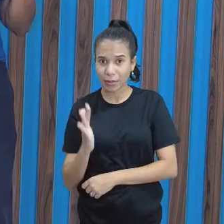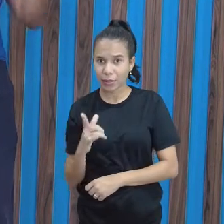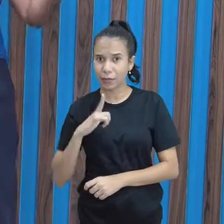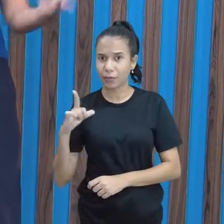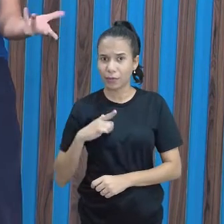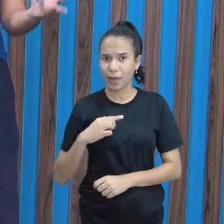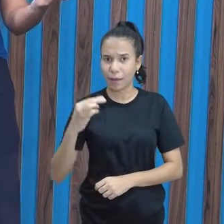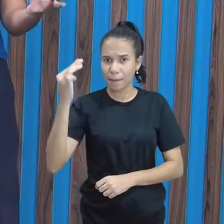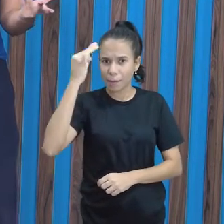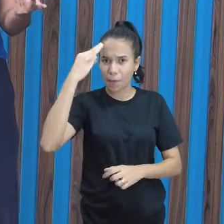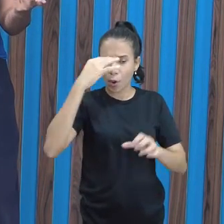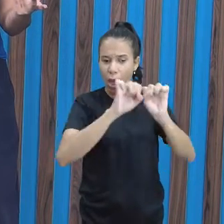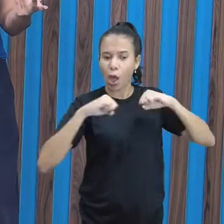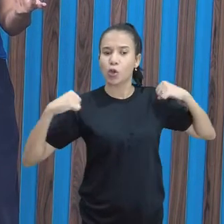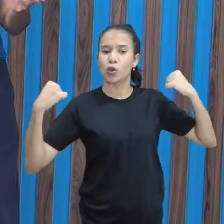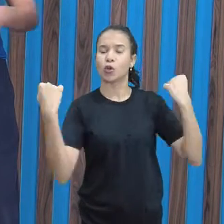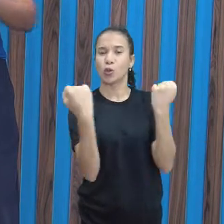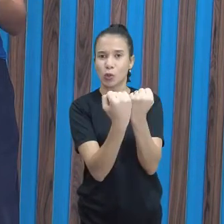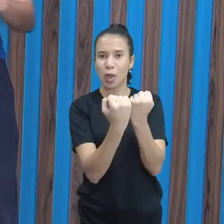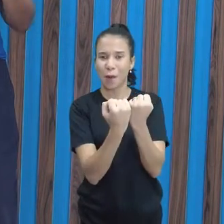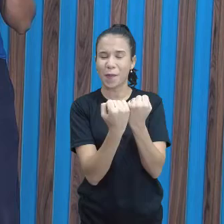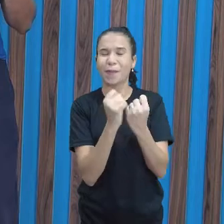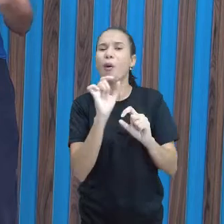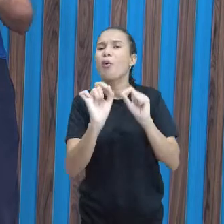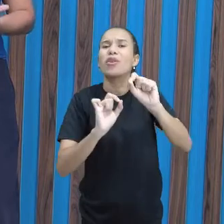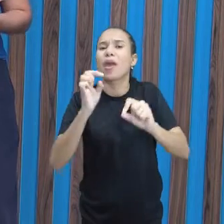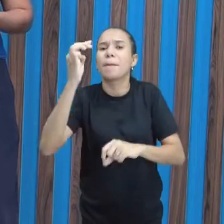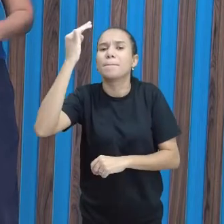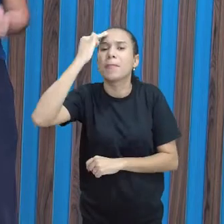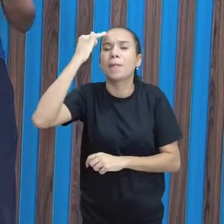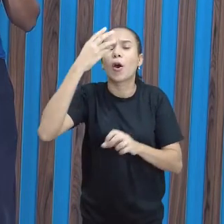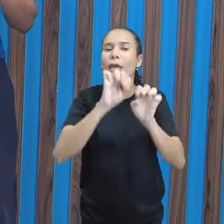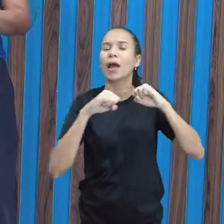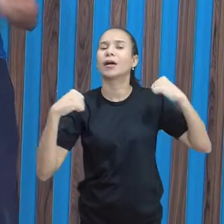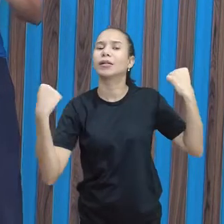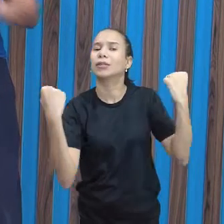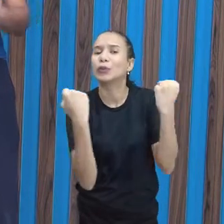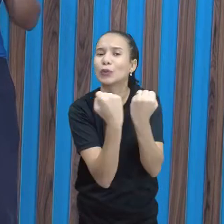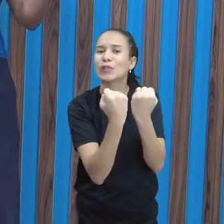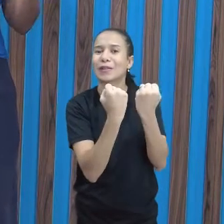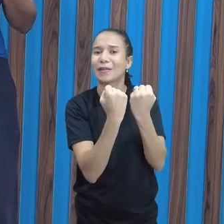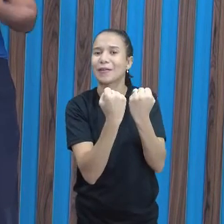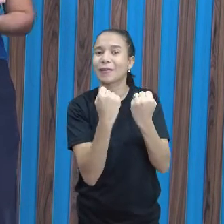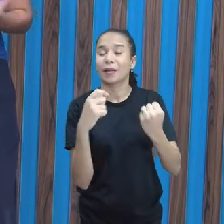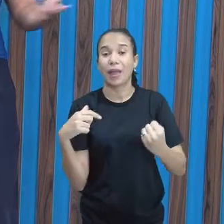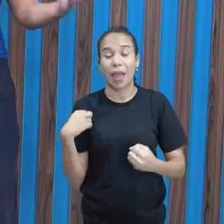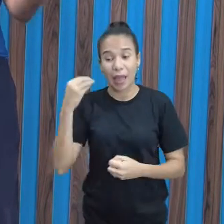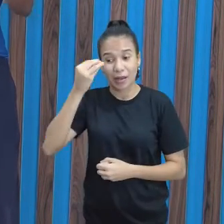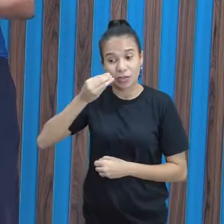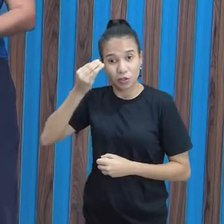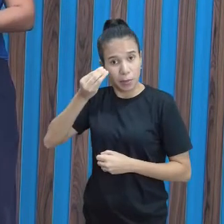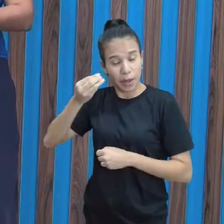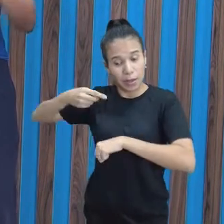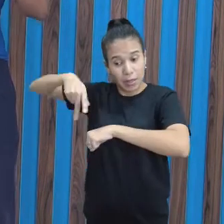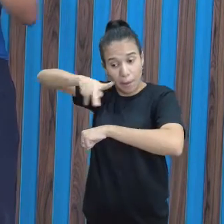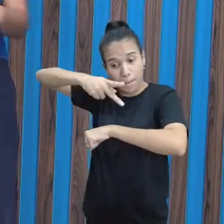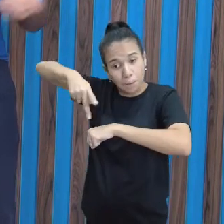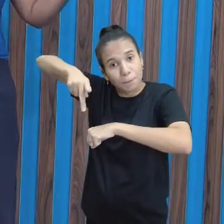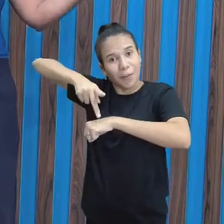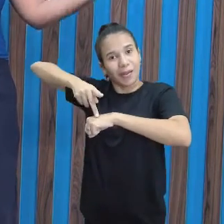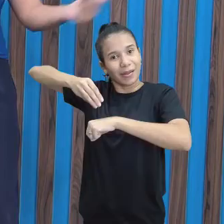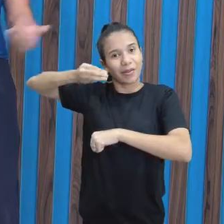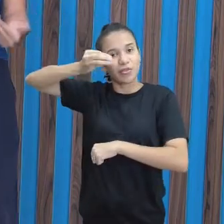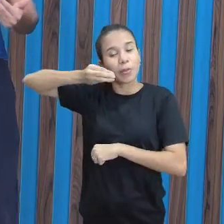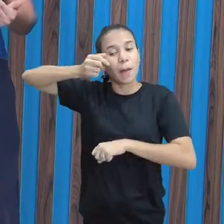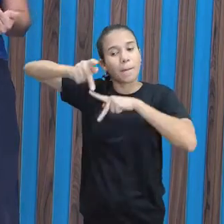uma memória social? E o que seria essa memória social? Essa memória das coisas que nós já vivemos enquanto país, enquanto